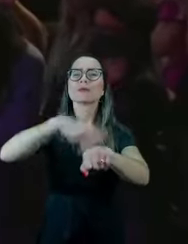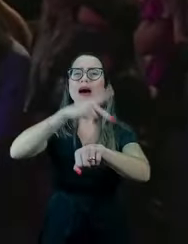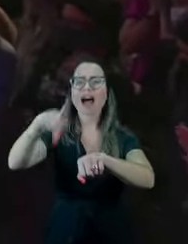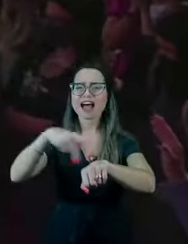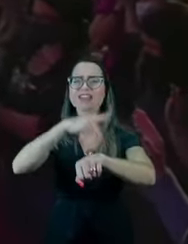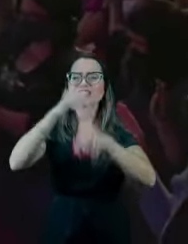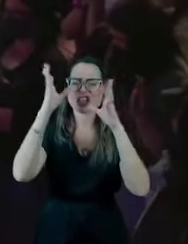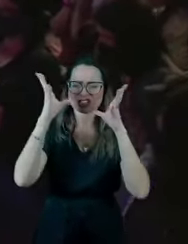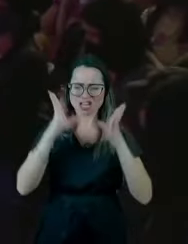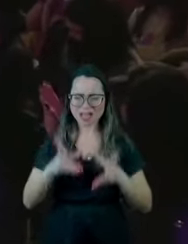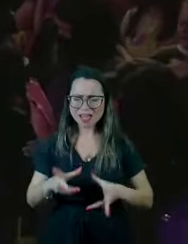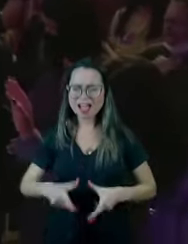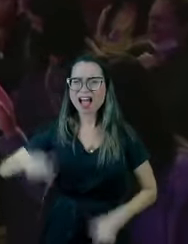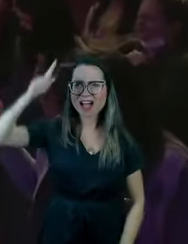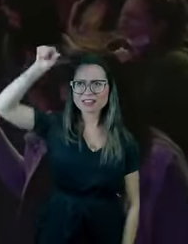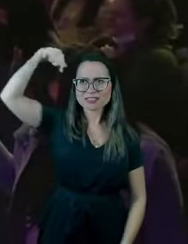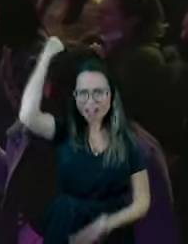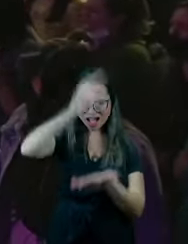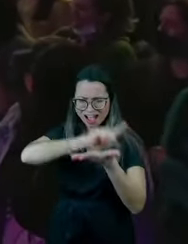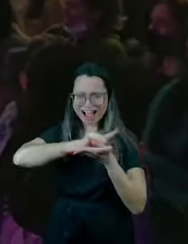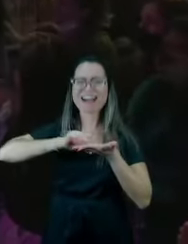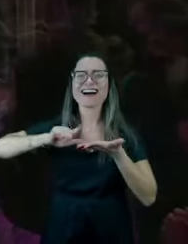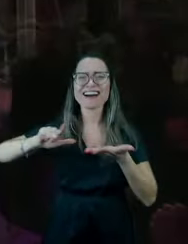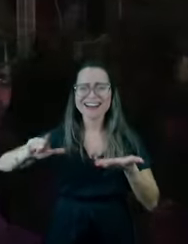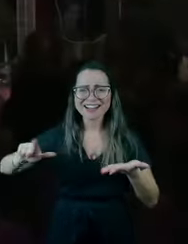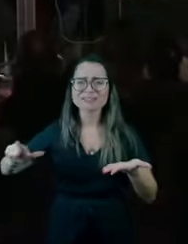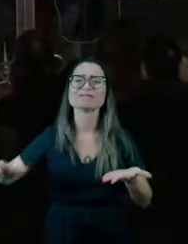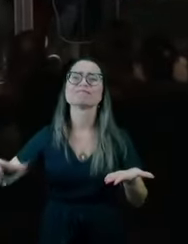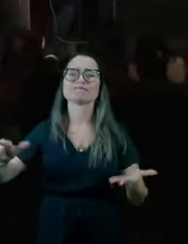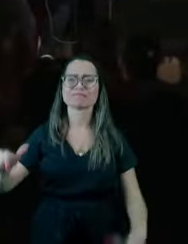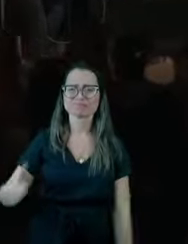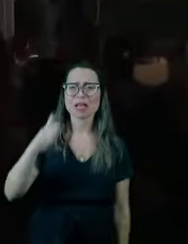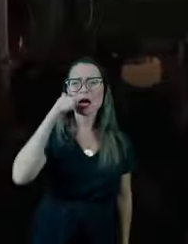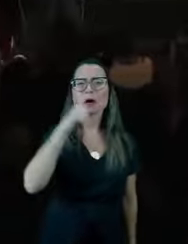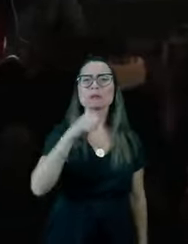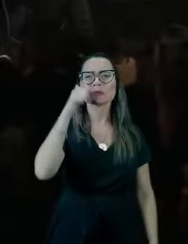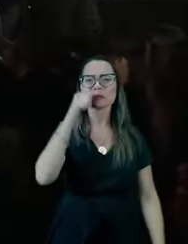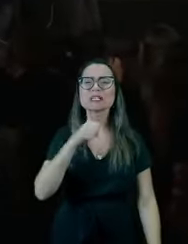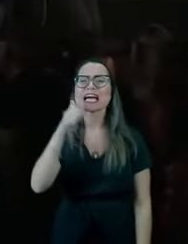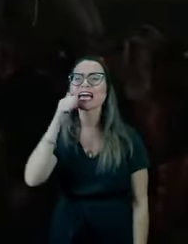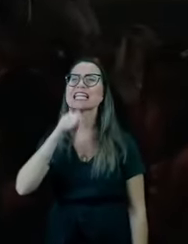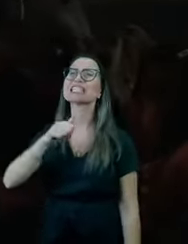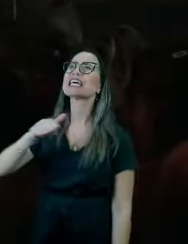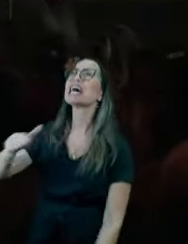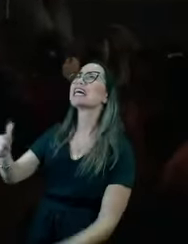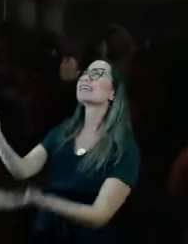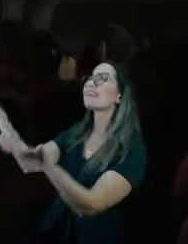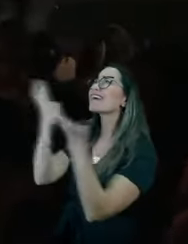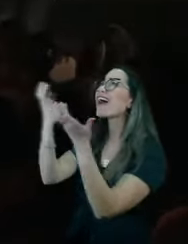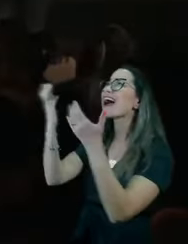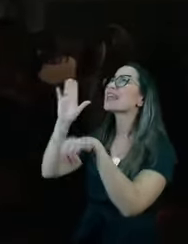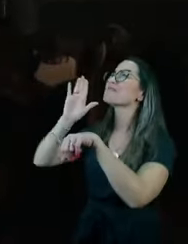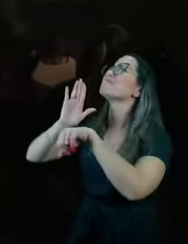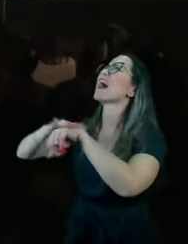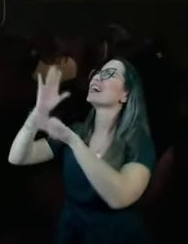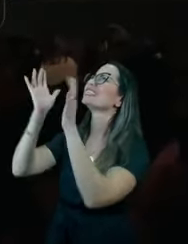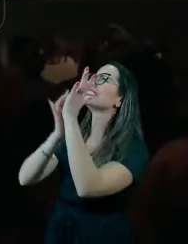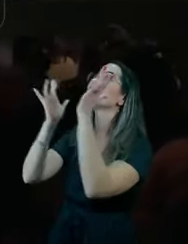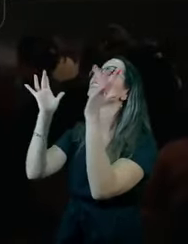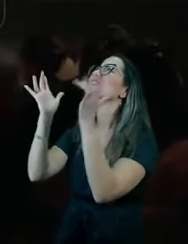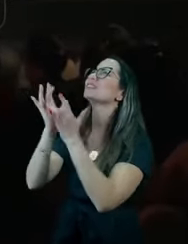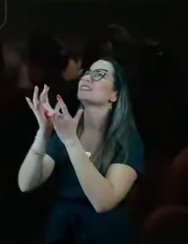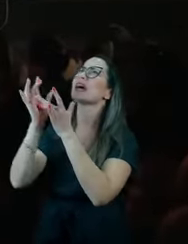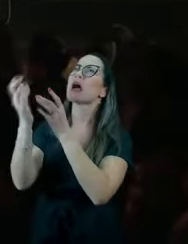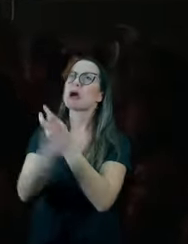de santidade. Meninas que fizeram uma aliança com o noivo, elas não têm mais necessidade de